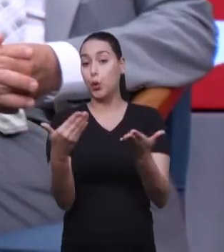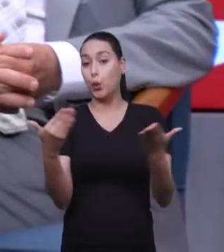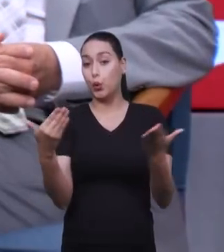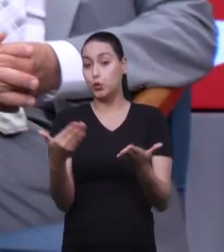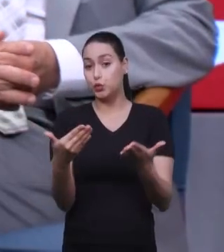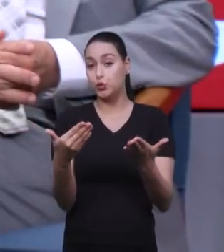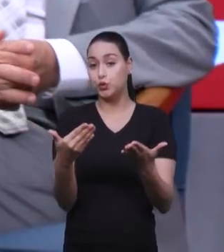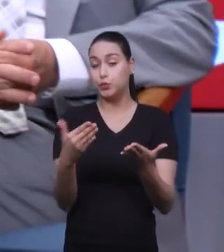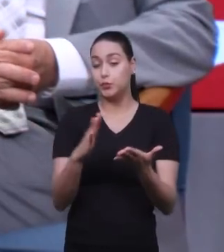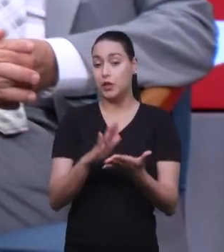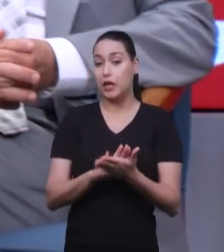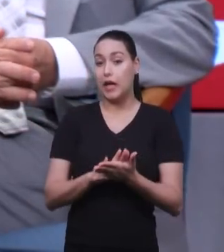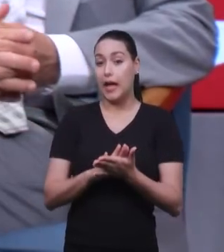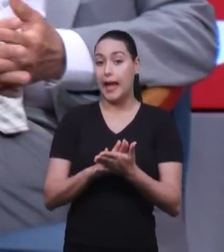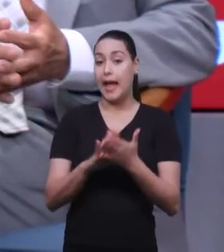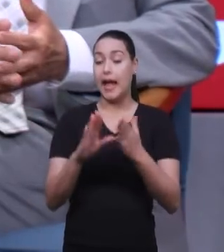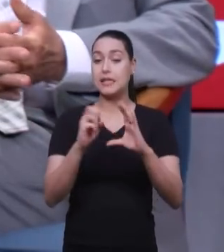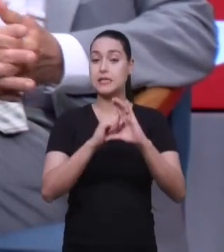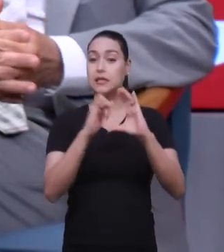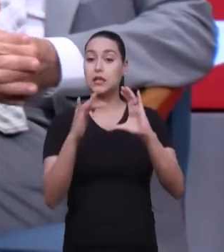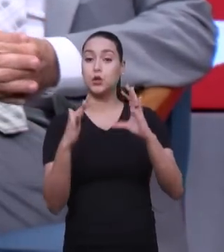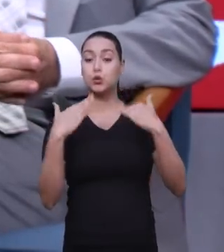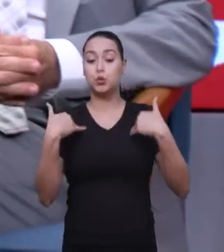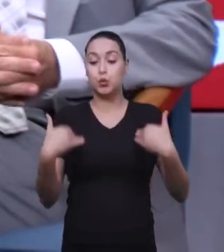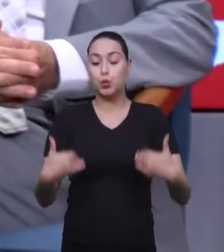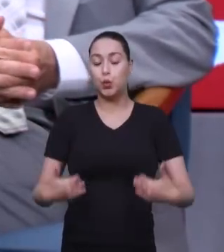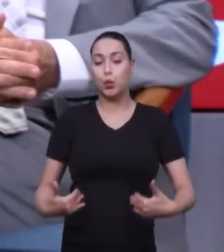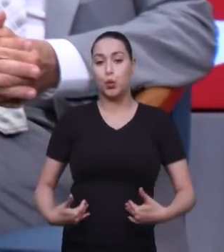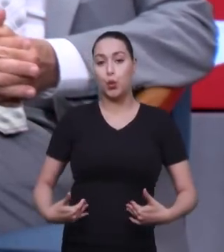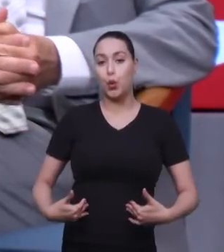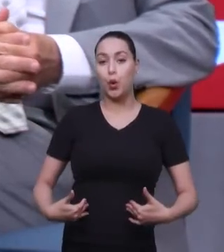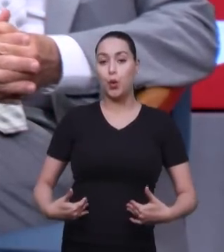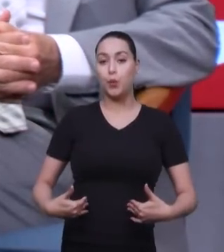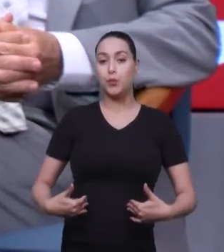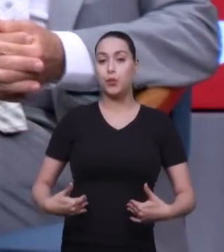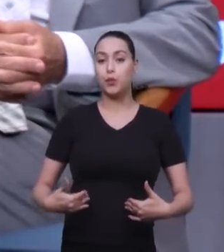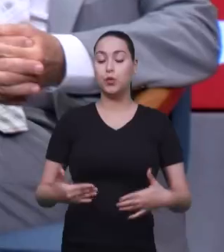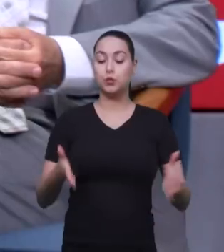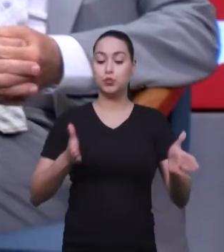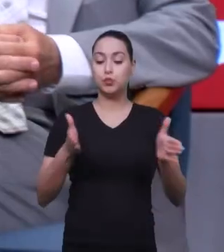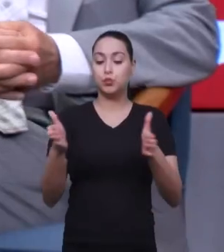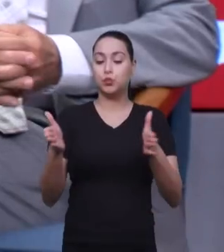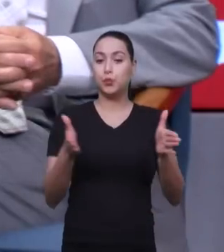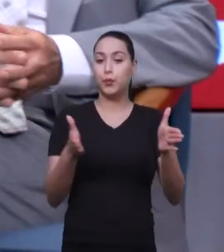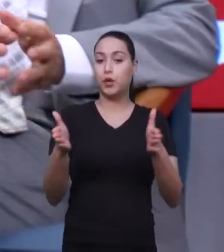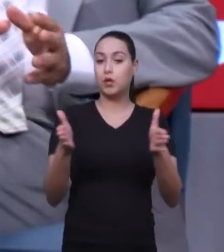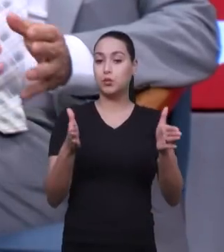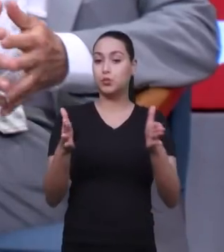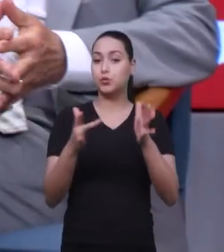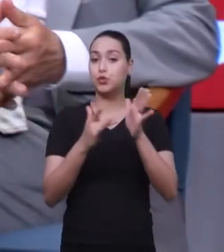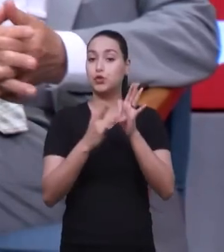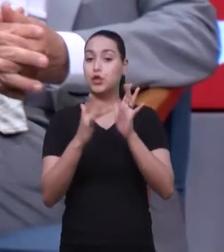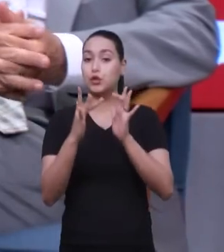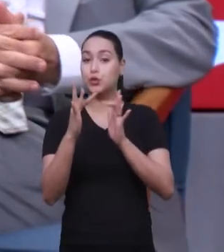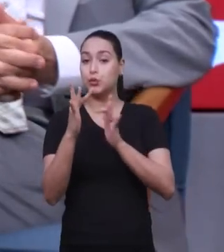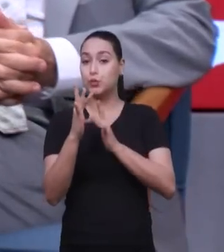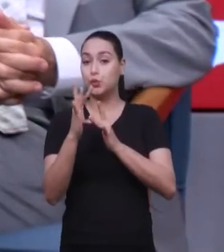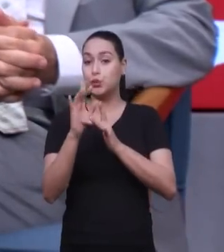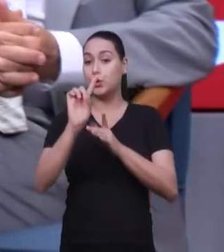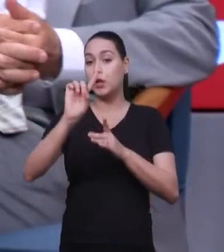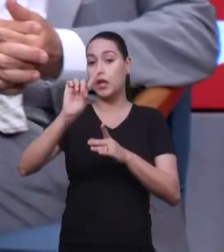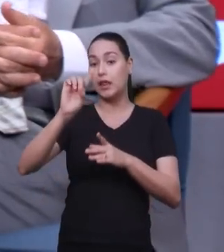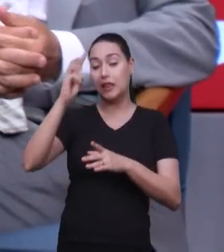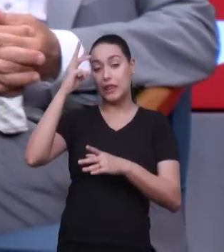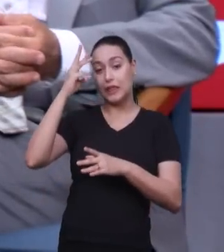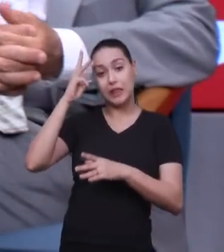abordar o aspecto de corpo dentro do período de